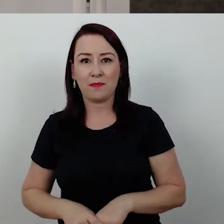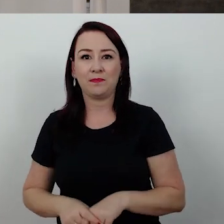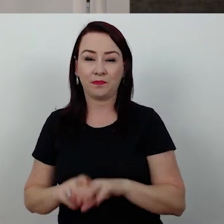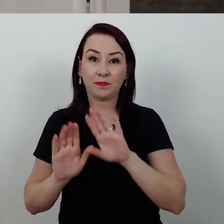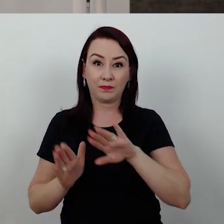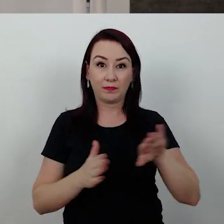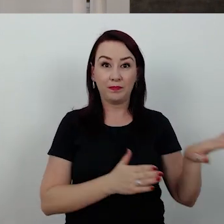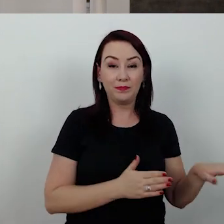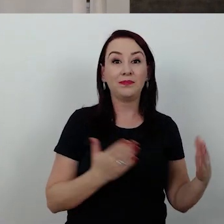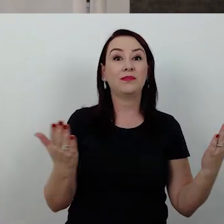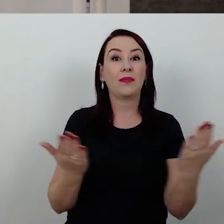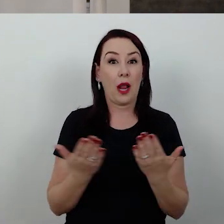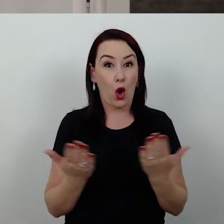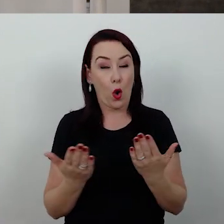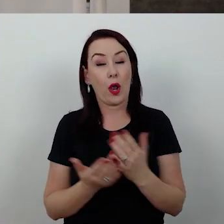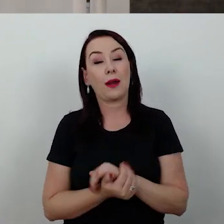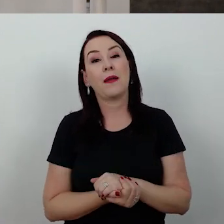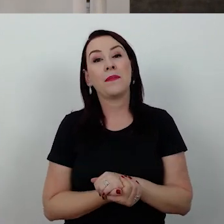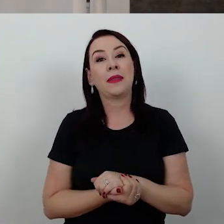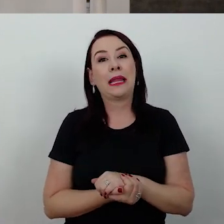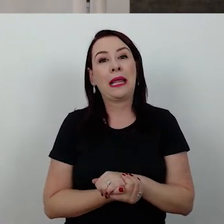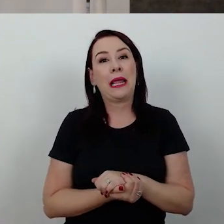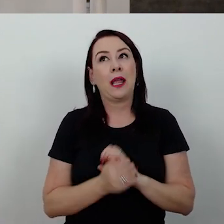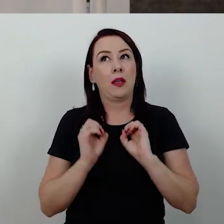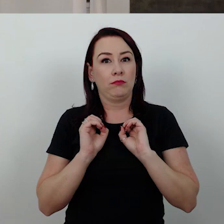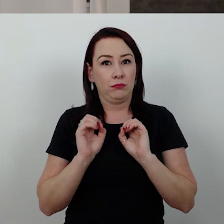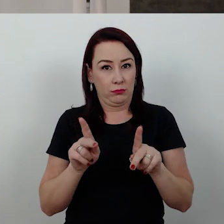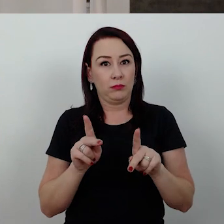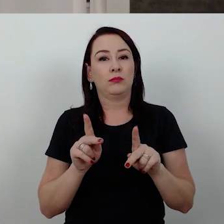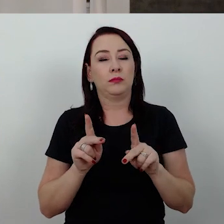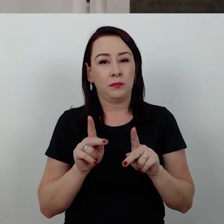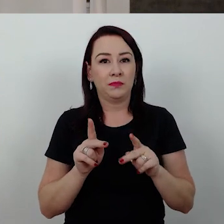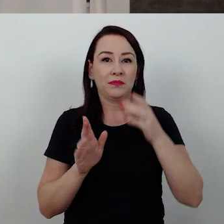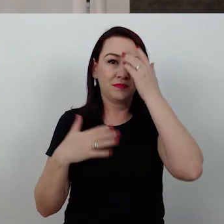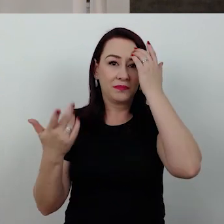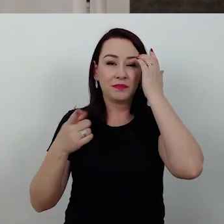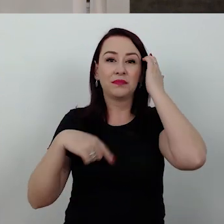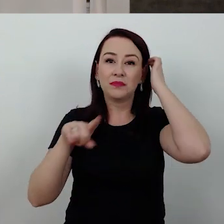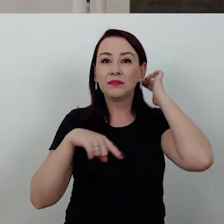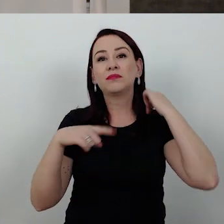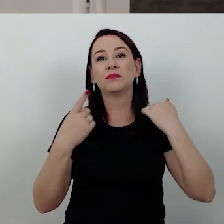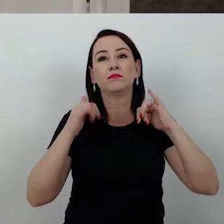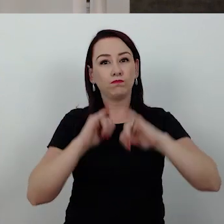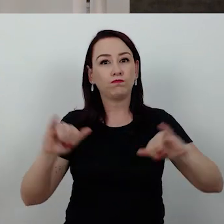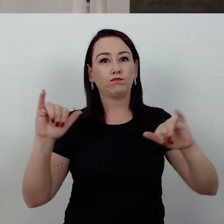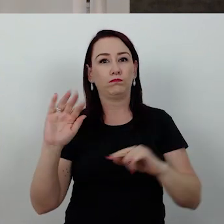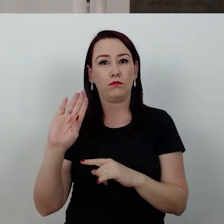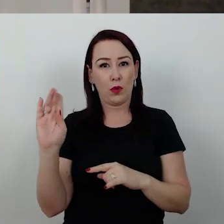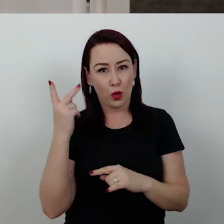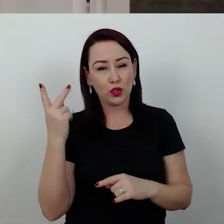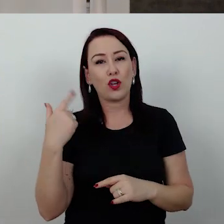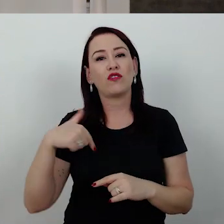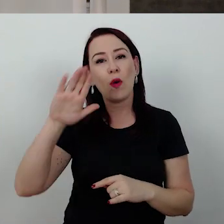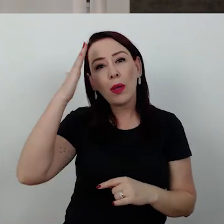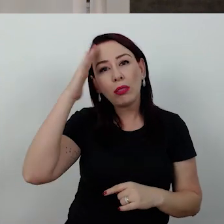mesmo, assim. E aí eu acho que agora a gente avança para um lugar que, ok, então a gente entende assim, ó, vamos lançar Belo Horizonte